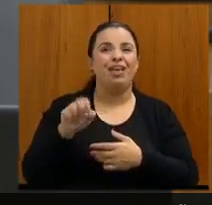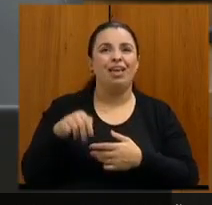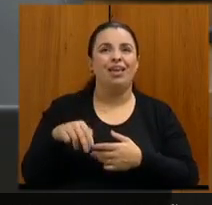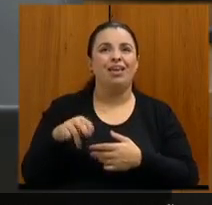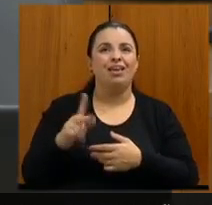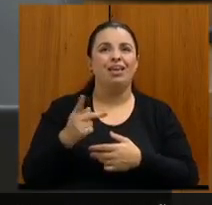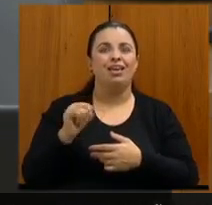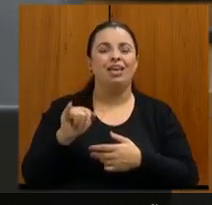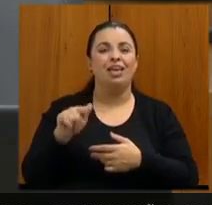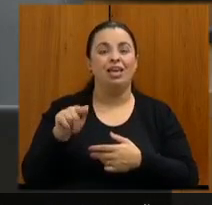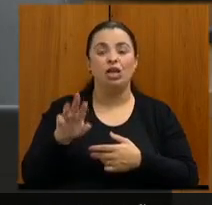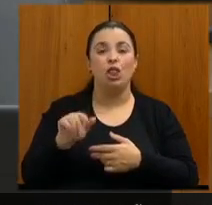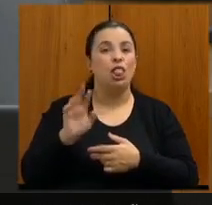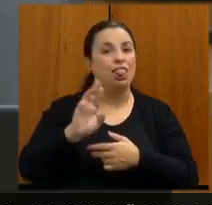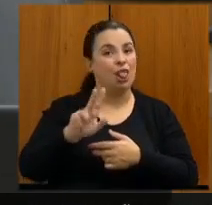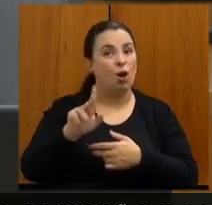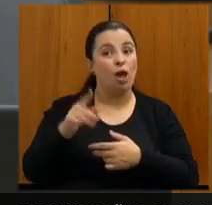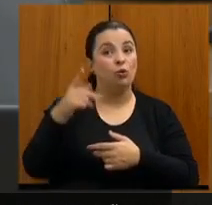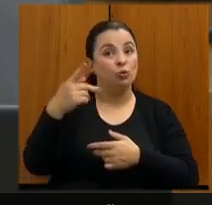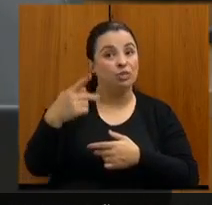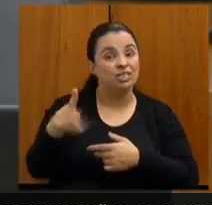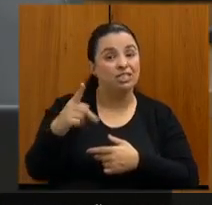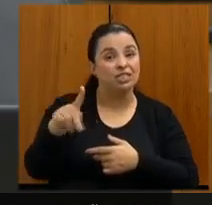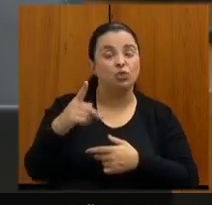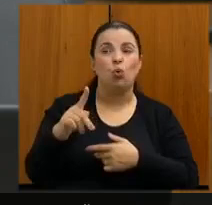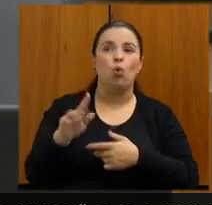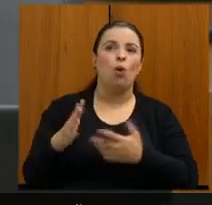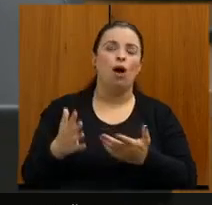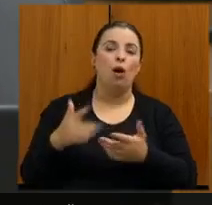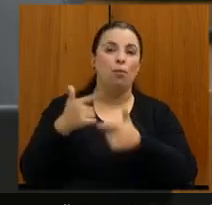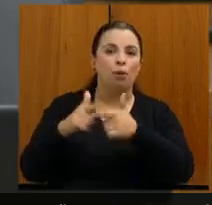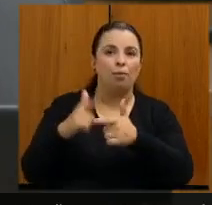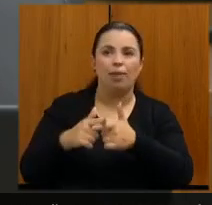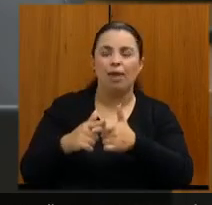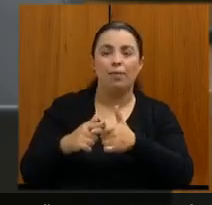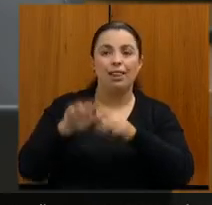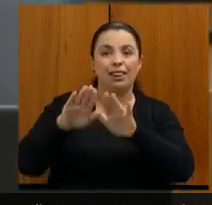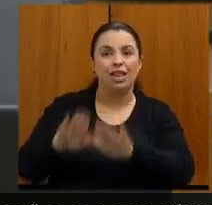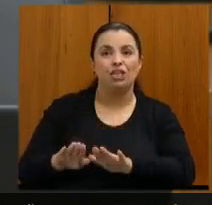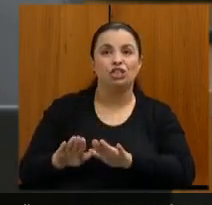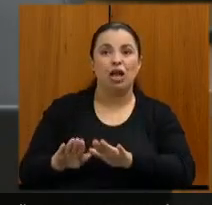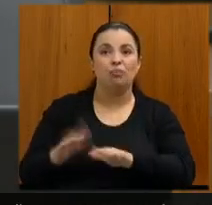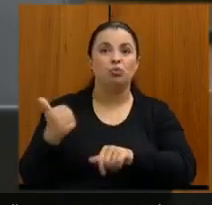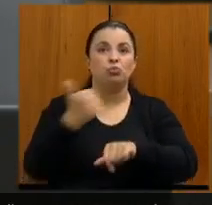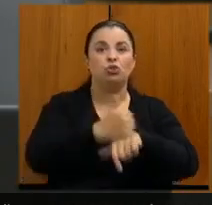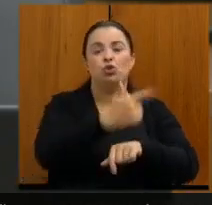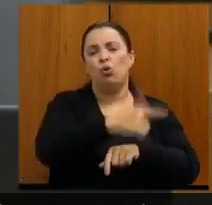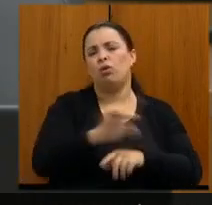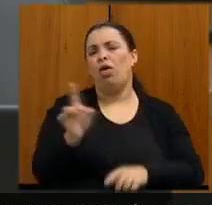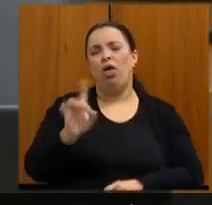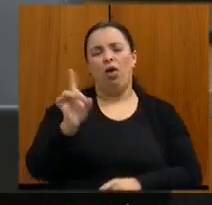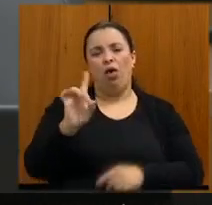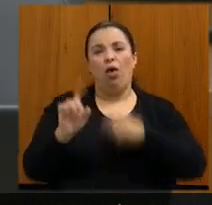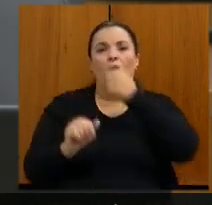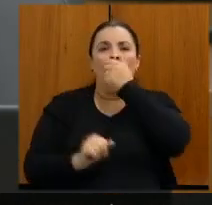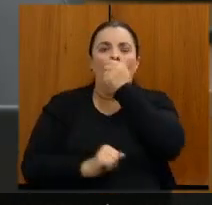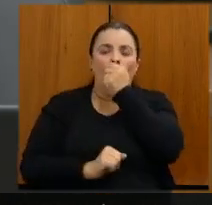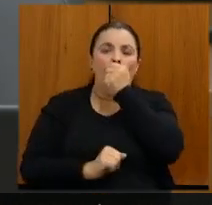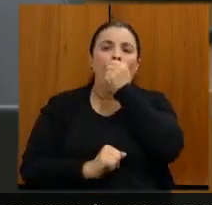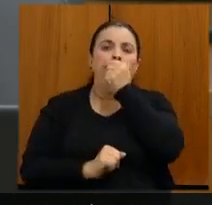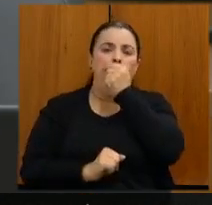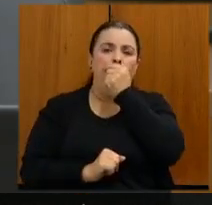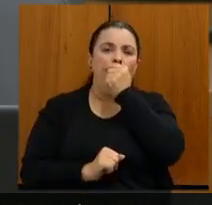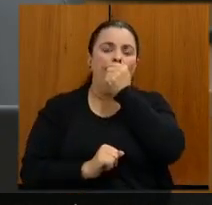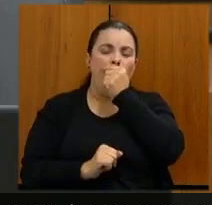a sua condição para outro não é a sua maça do outro então eu acho que é assim não arredou o pé